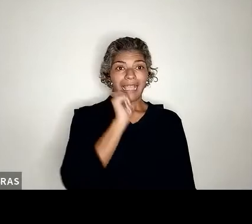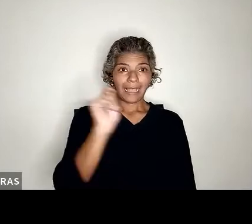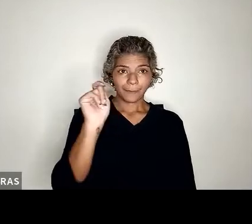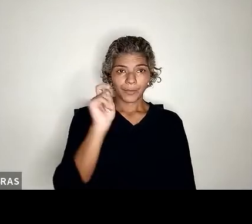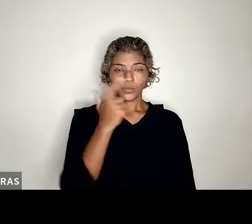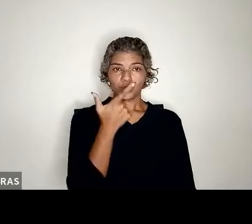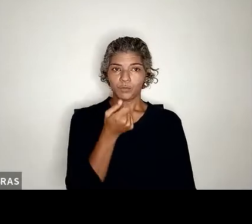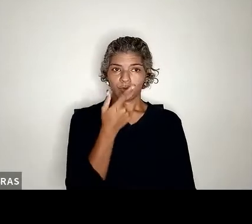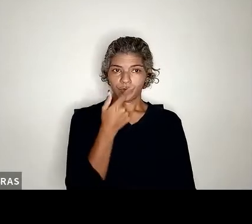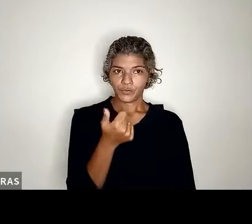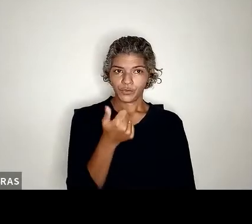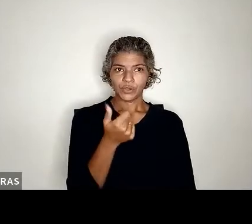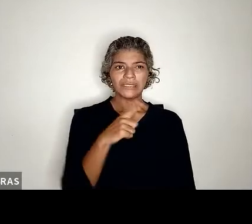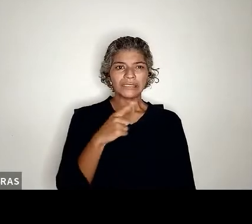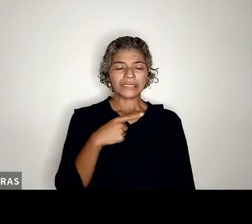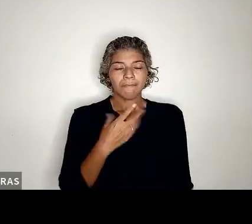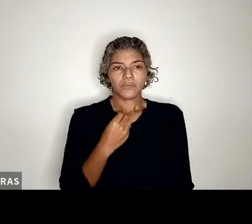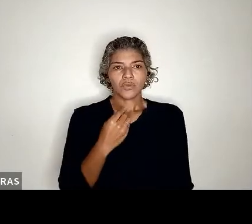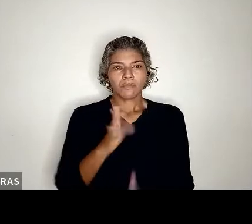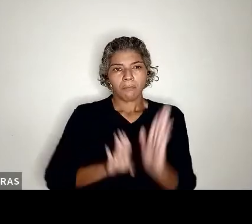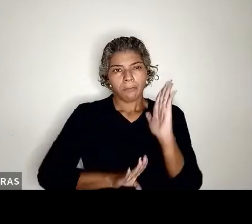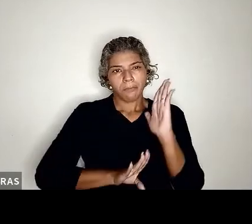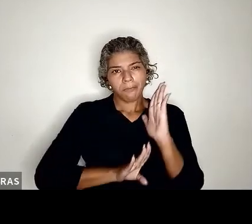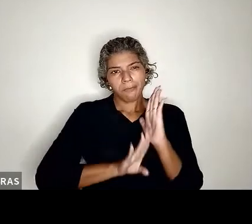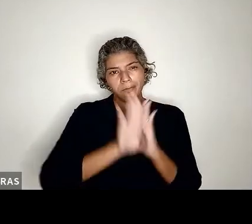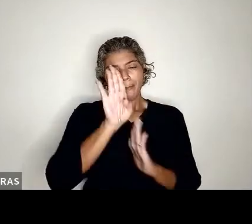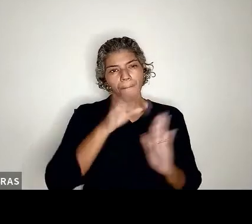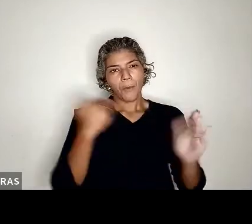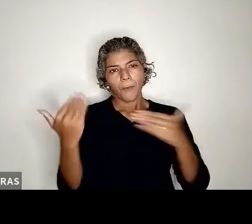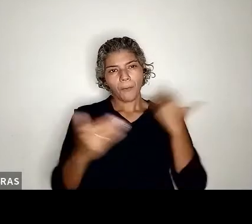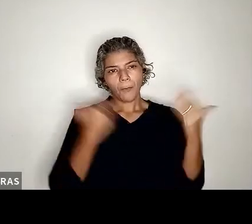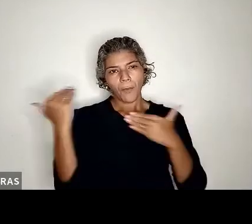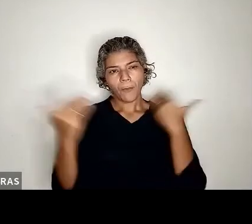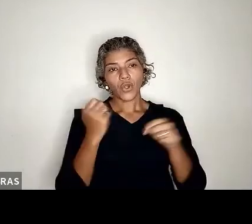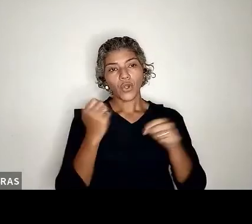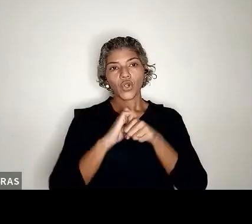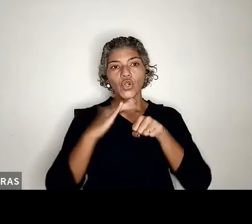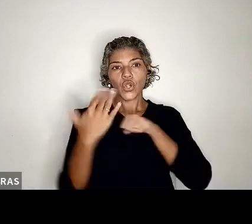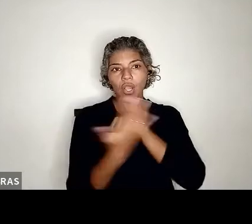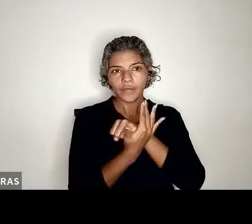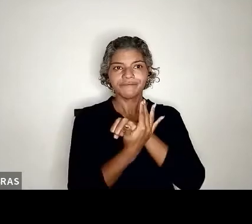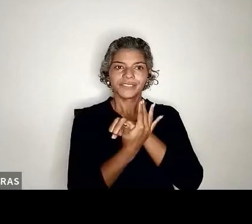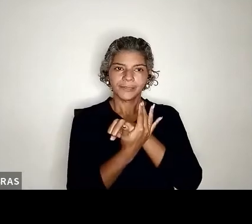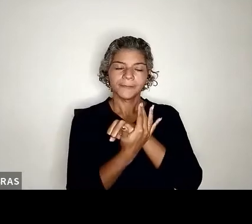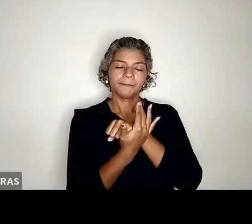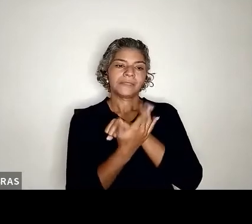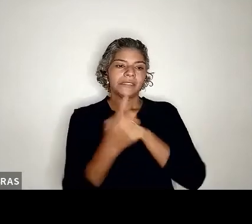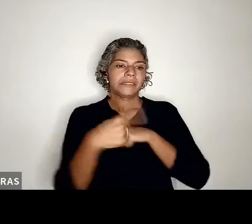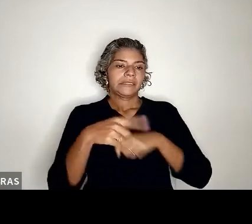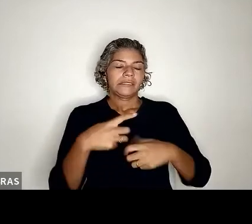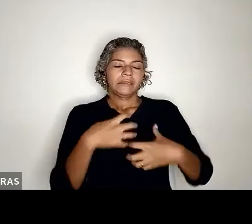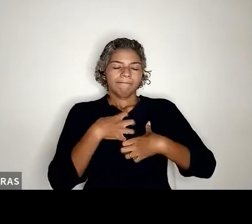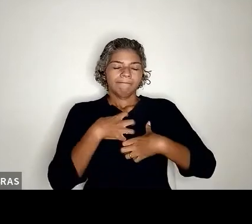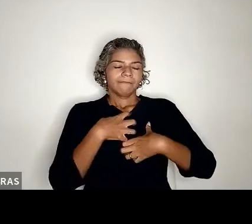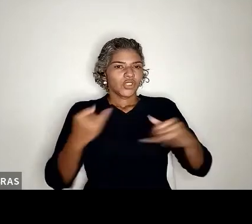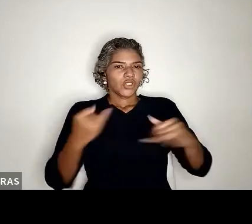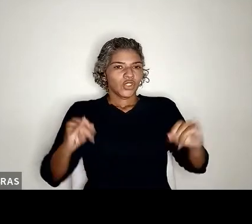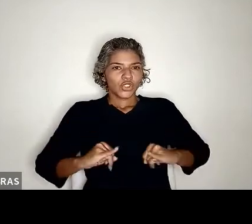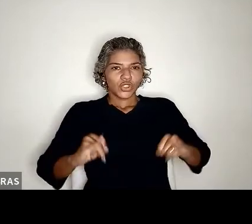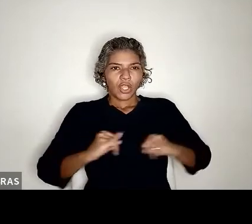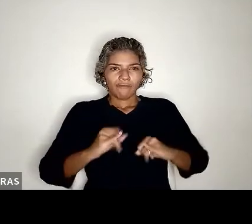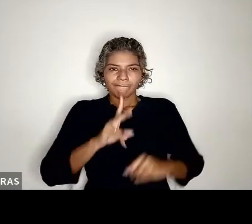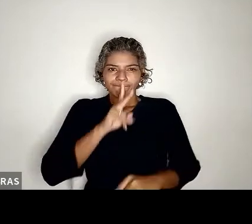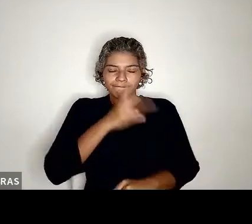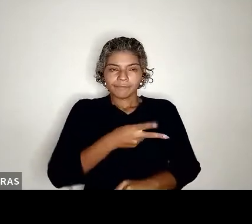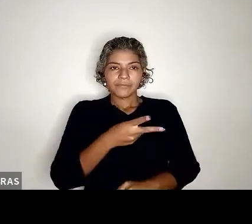das mortes em aceleração, das mortes do Covid, né? Algo que nos fazia sofrer demais, mas também isso